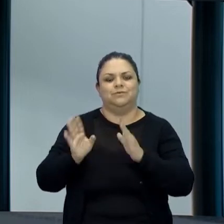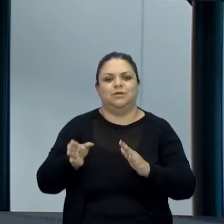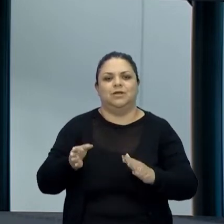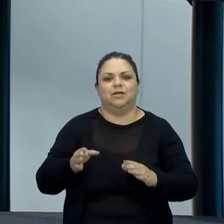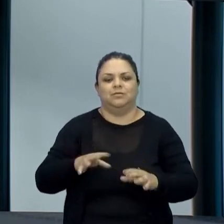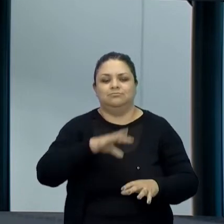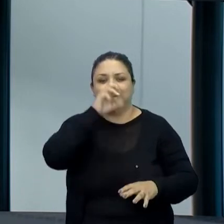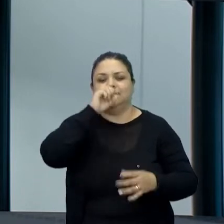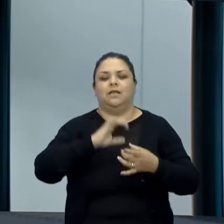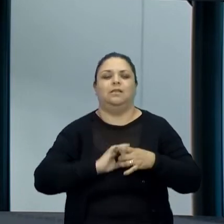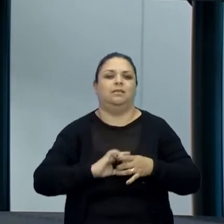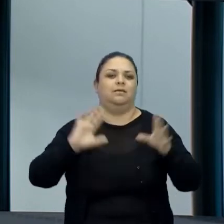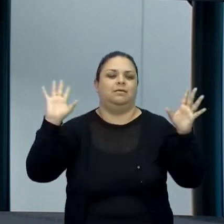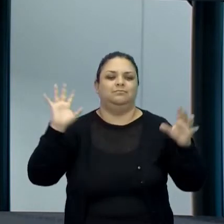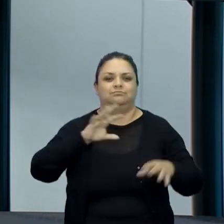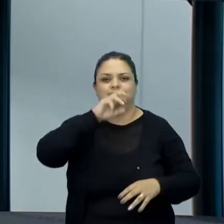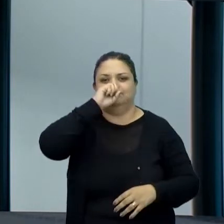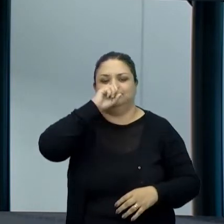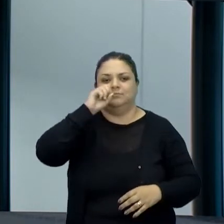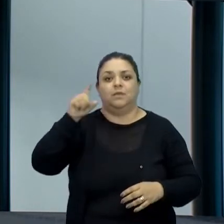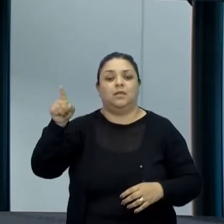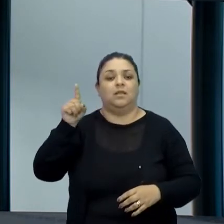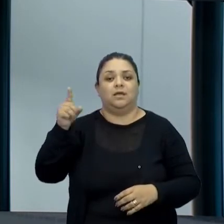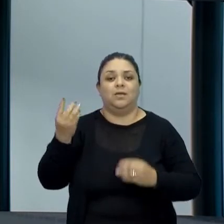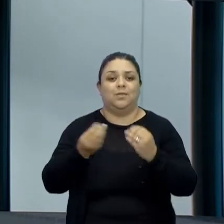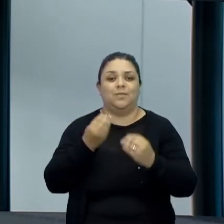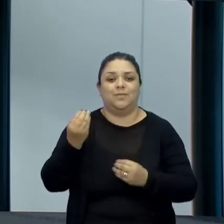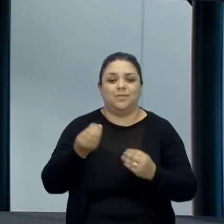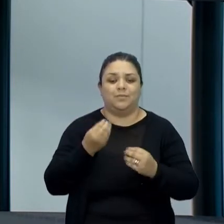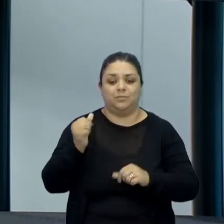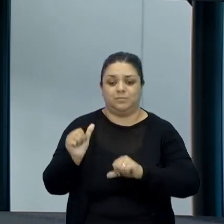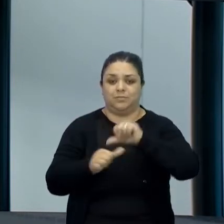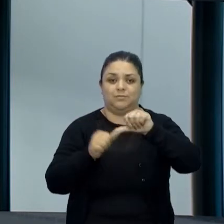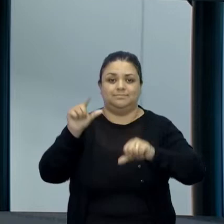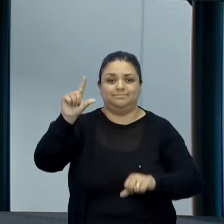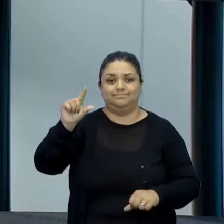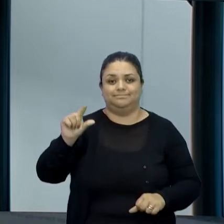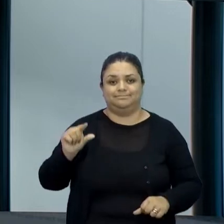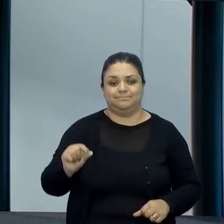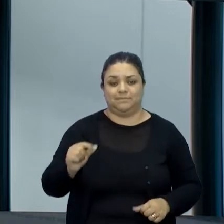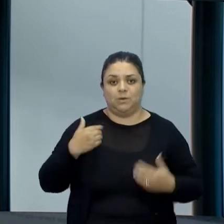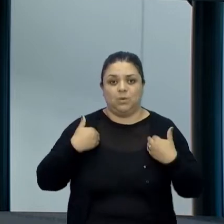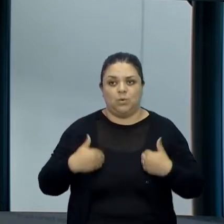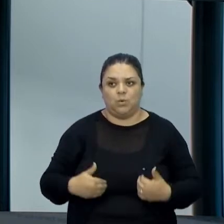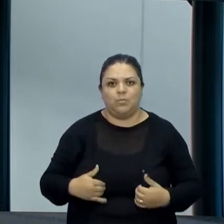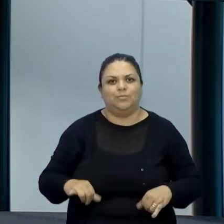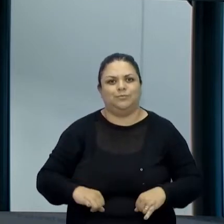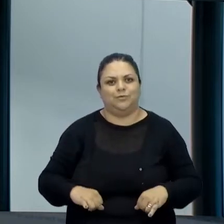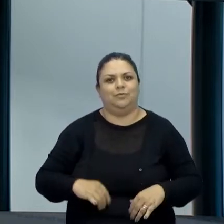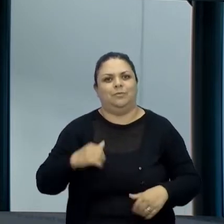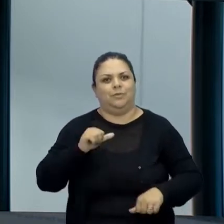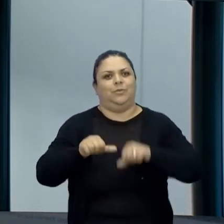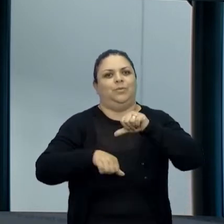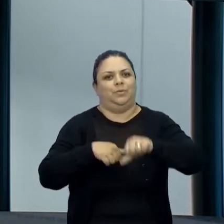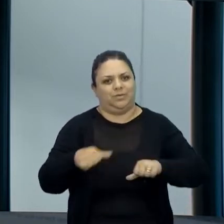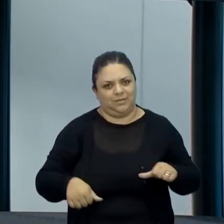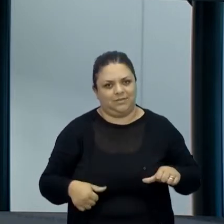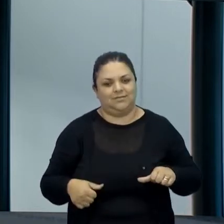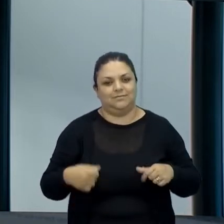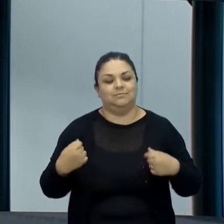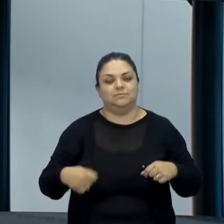quantidade disponível muito maior, ele vai ter que se modificar ali. Tá certo? Mas essas